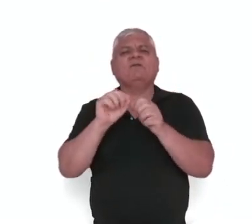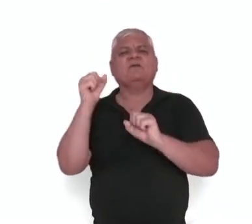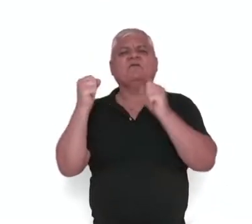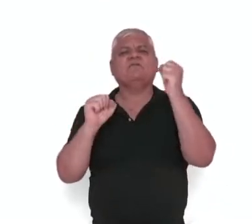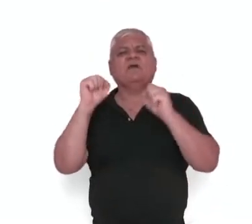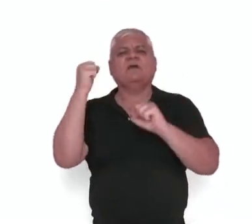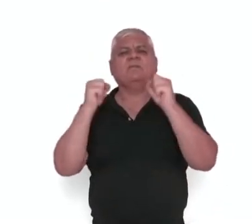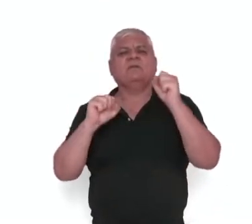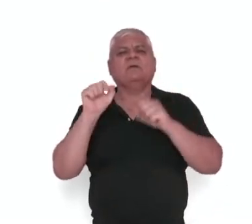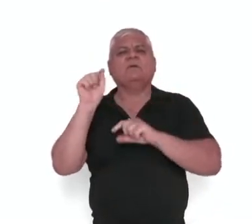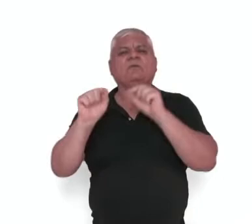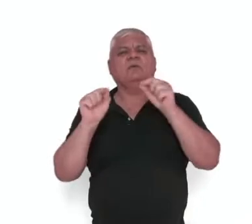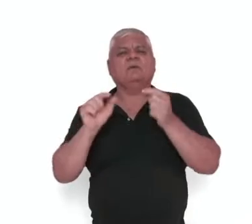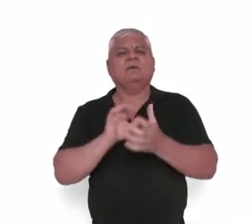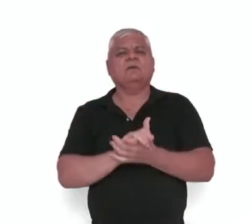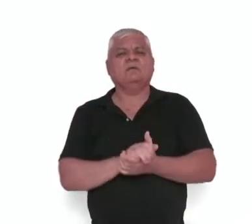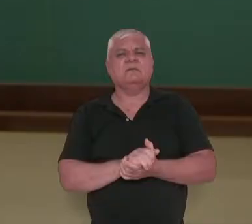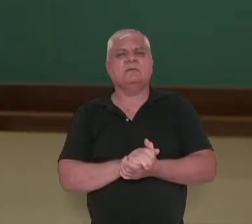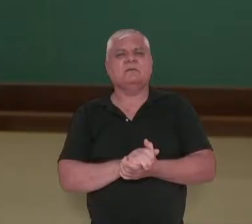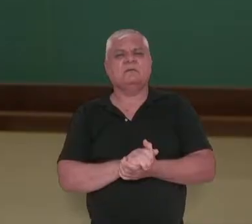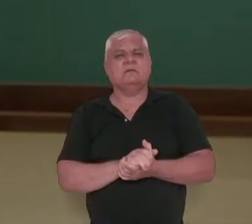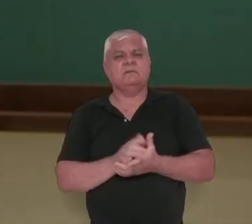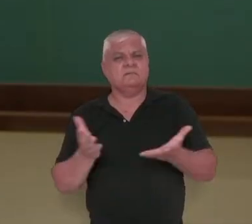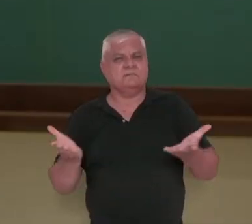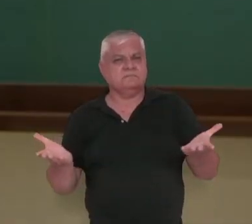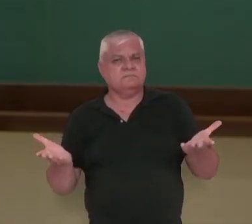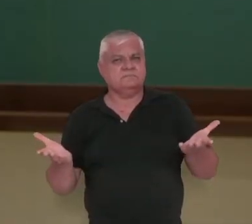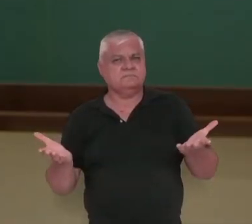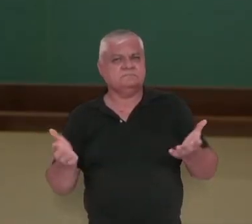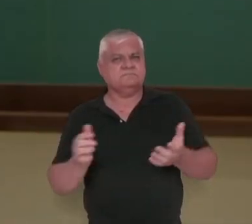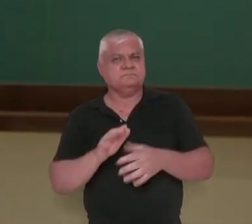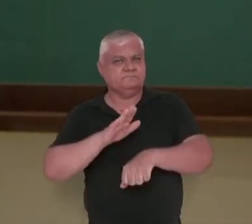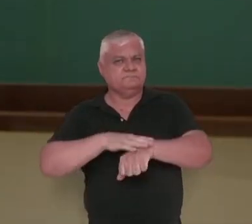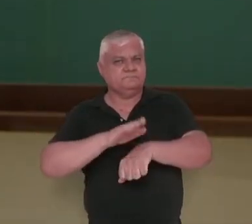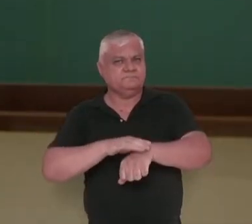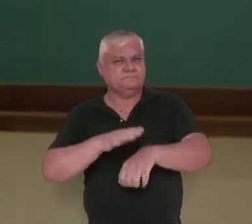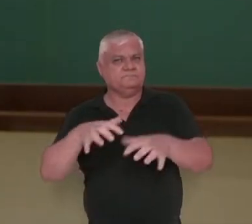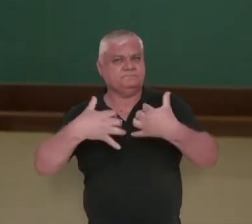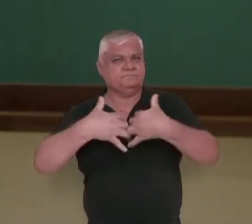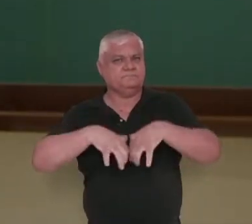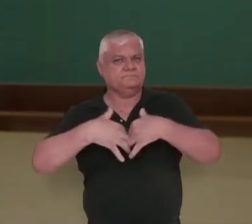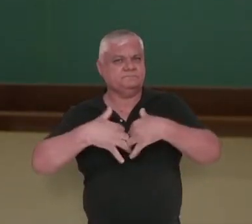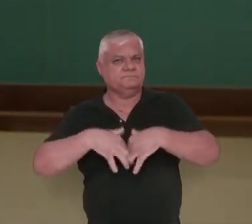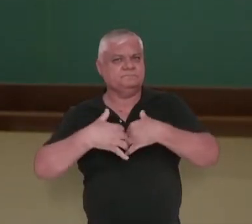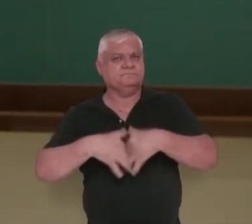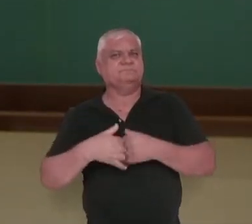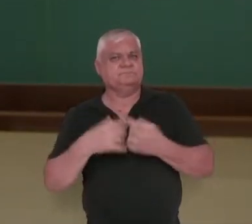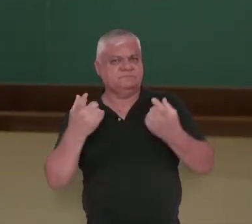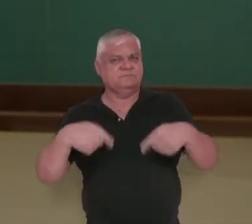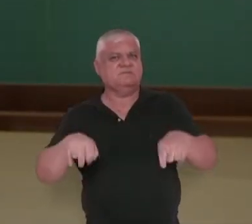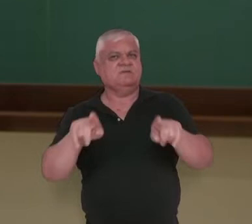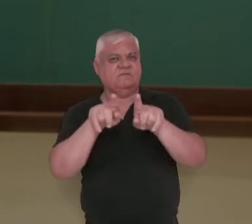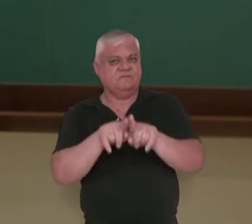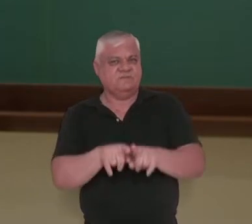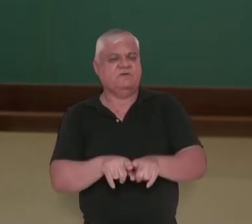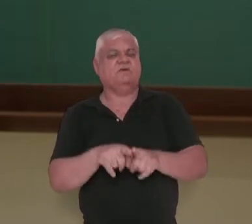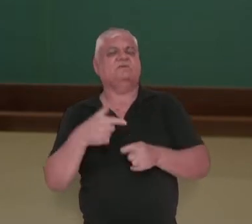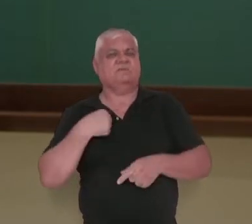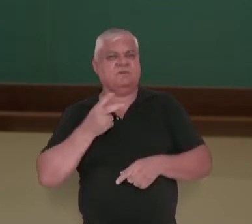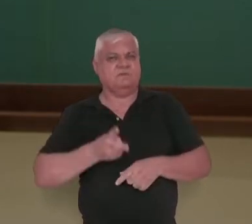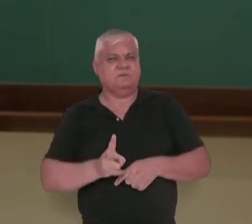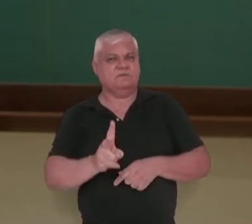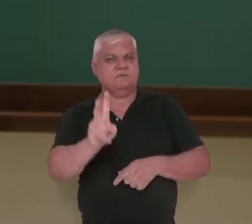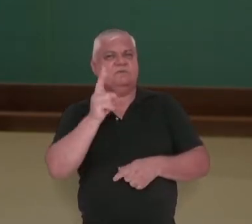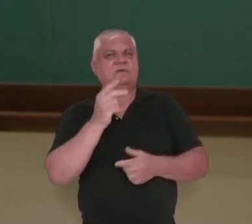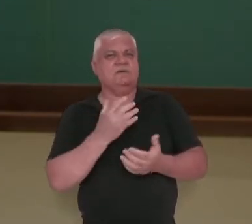fabricação? O que que elas têm em comum em relação à fabricação? Eu vou dar um tempo para você e eu já volto para darmos